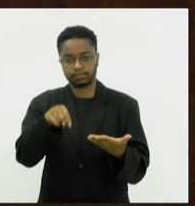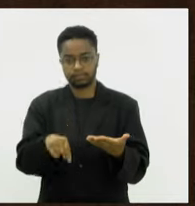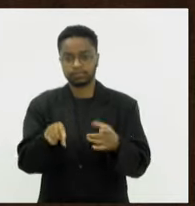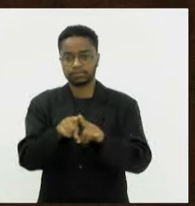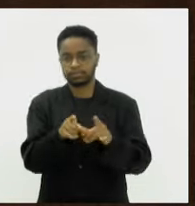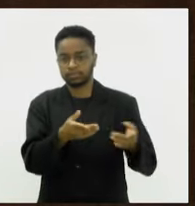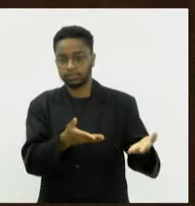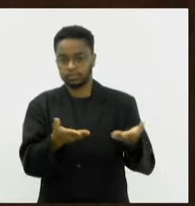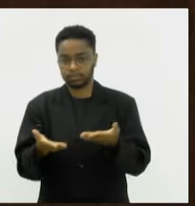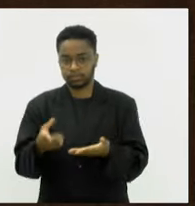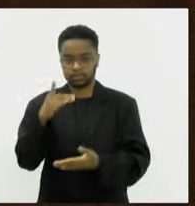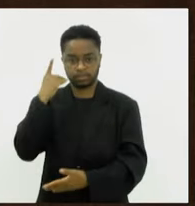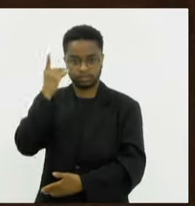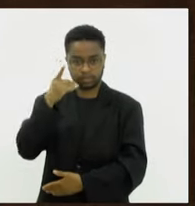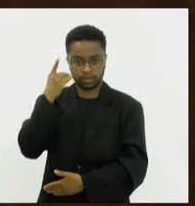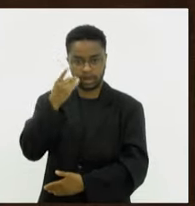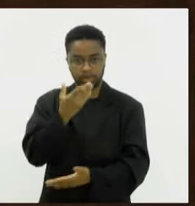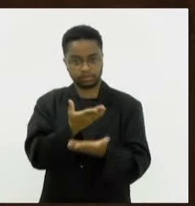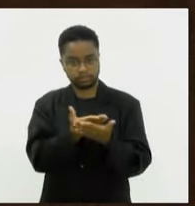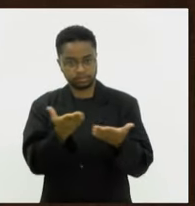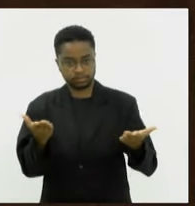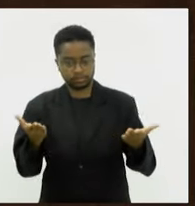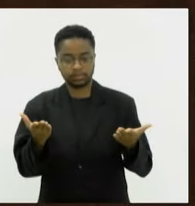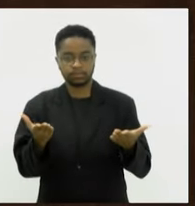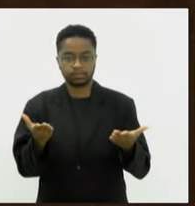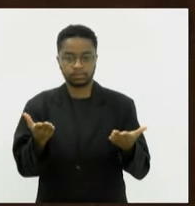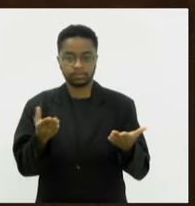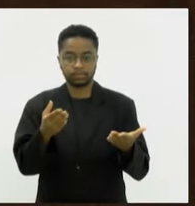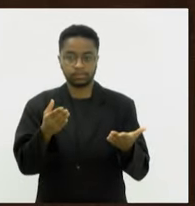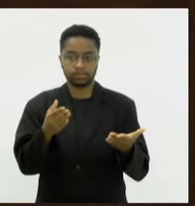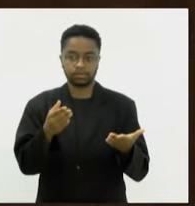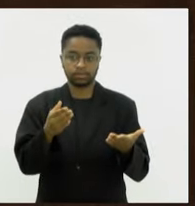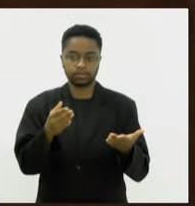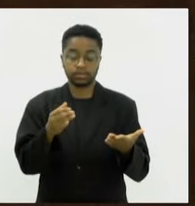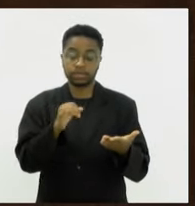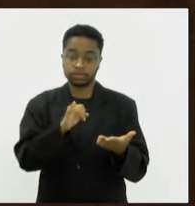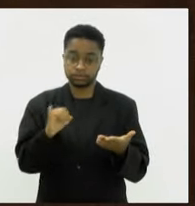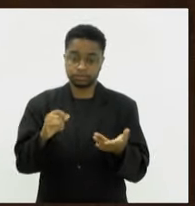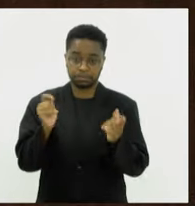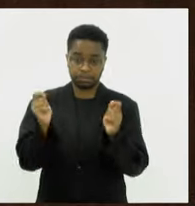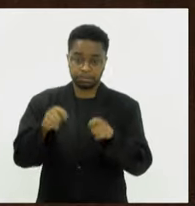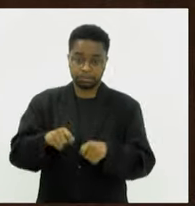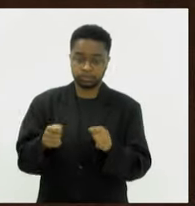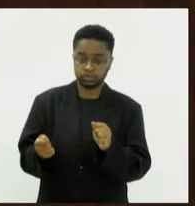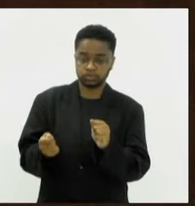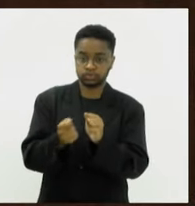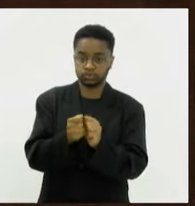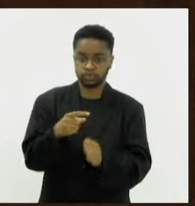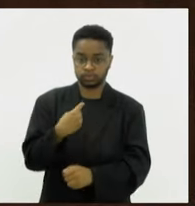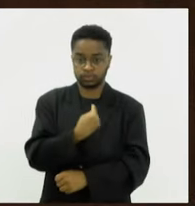convido aos deputados e às deputadas que assim puderem compor conosco